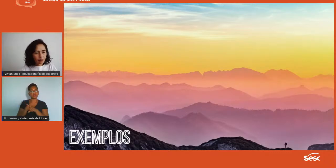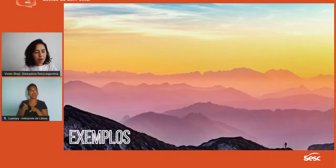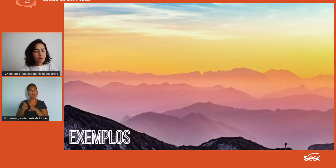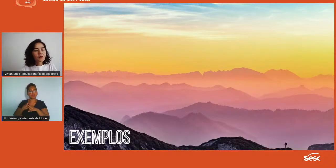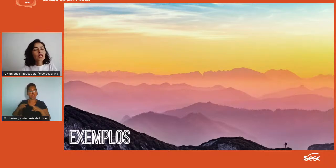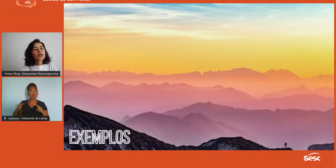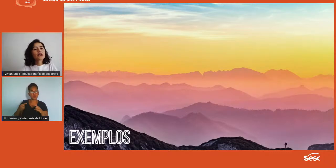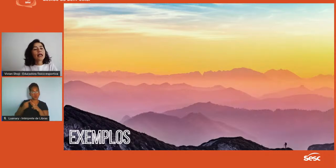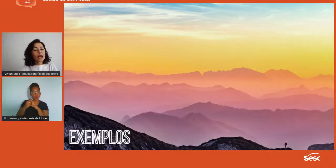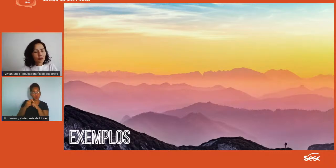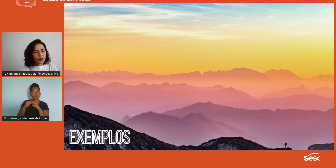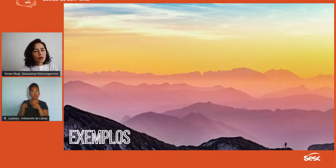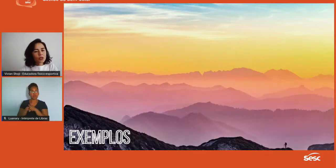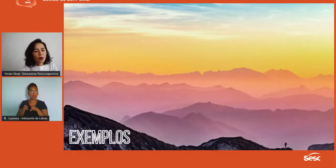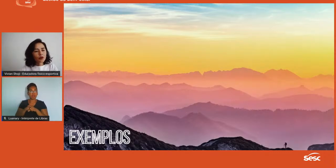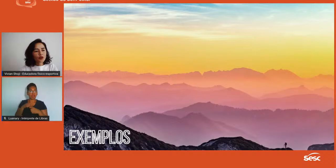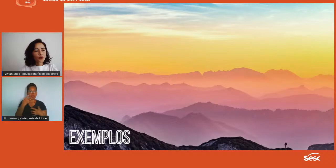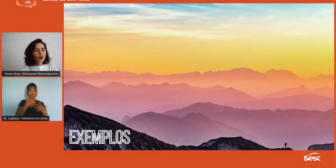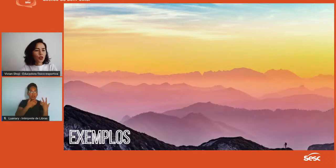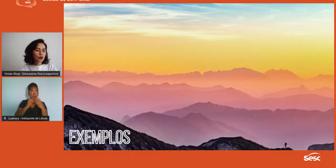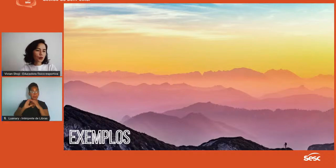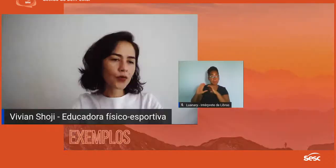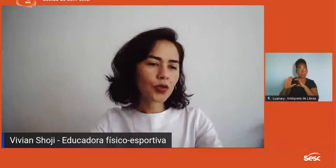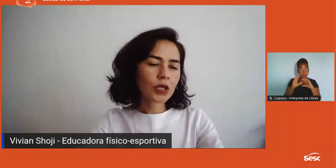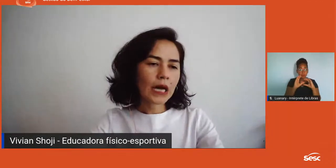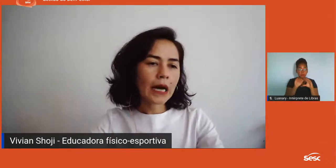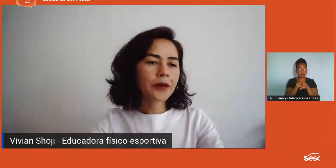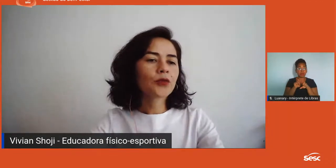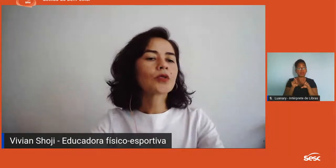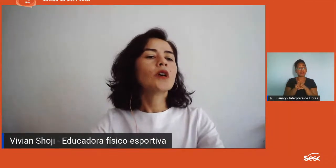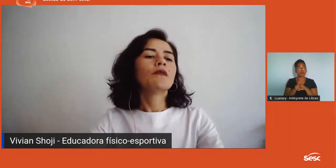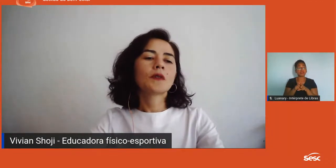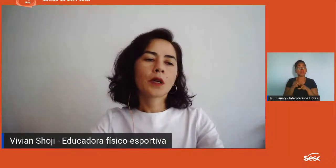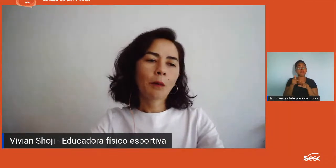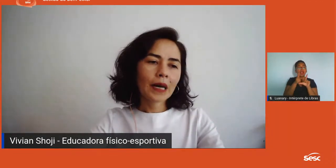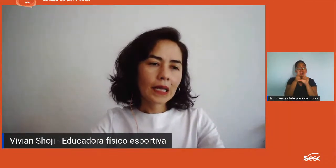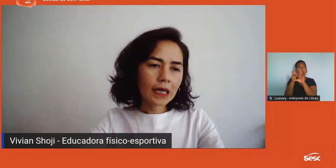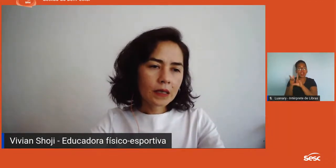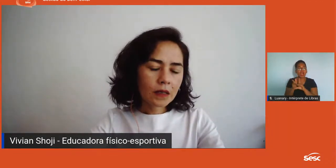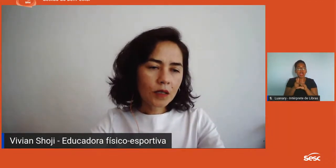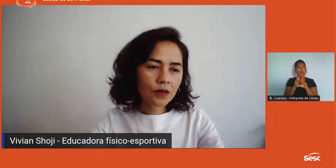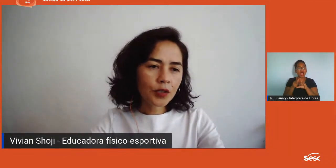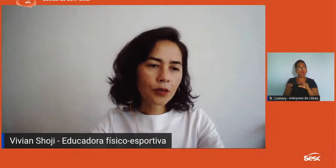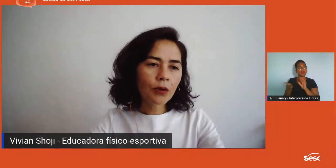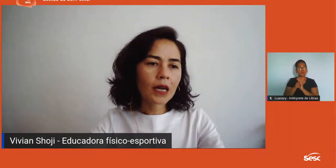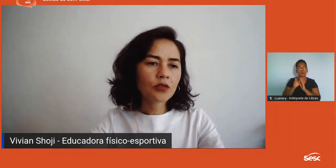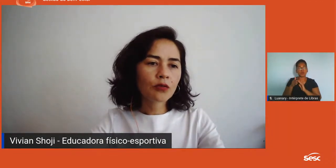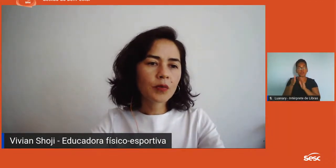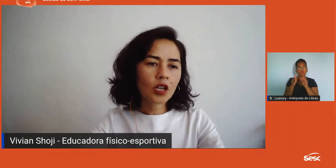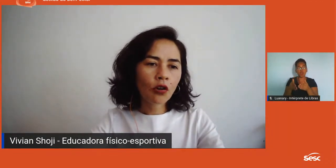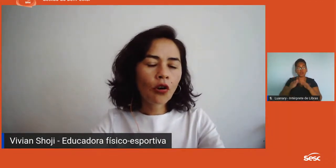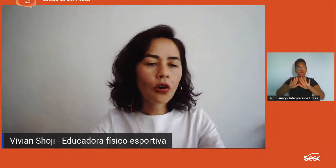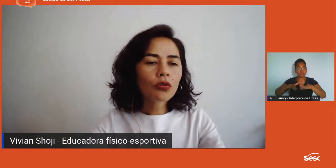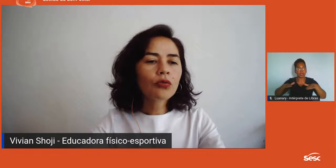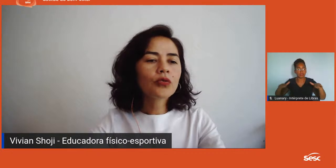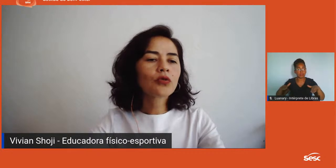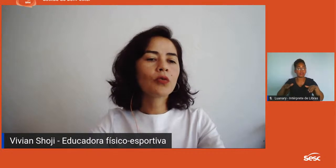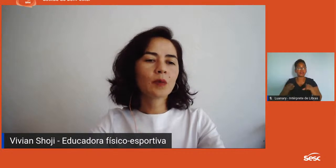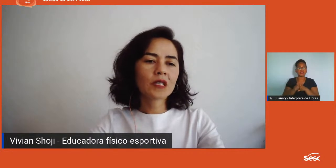karaokê, lives no sábado para os filhos dos funcionários, fizeram palestras virtuais com